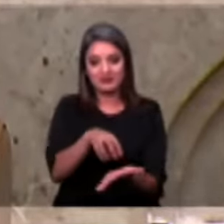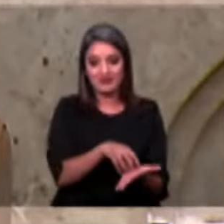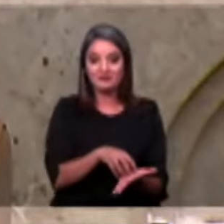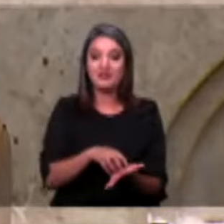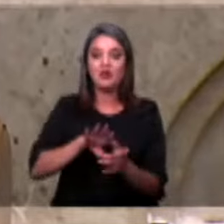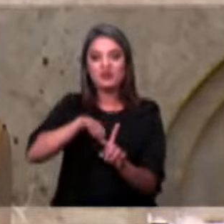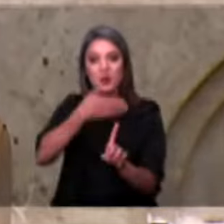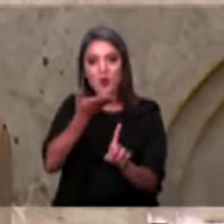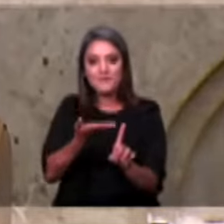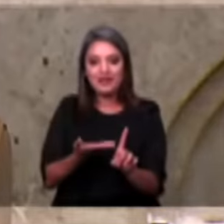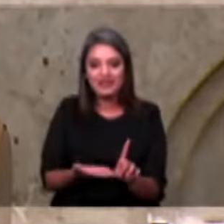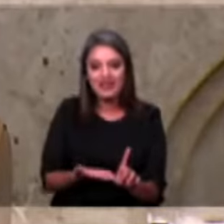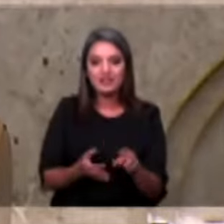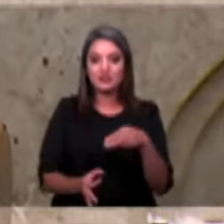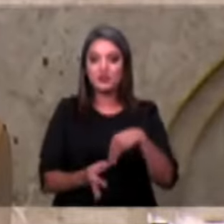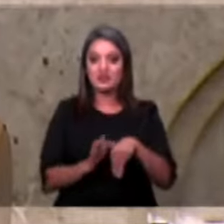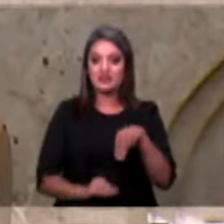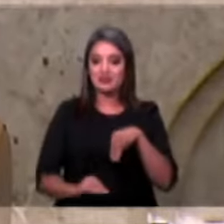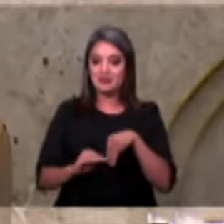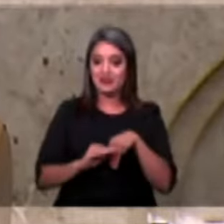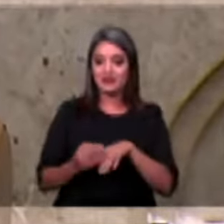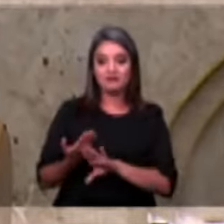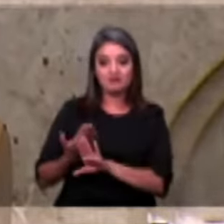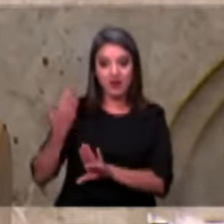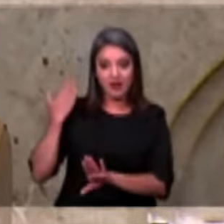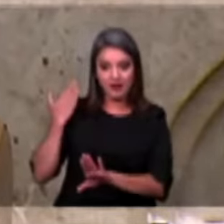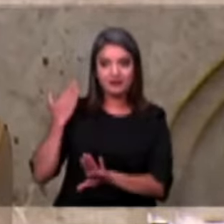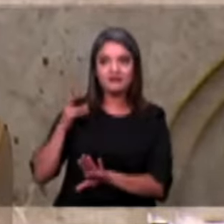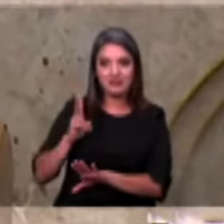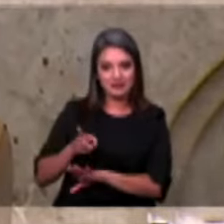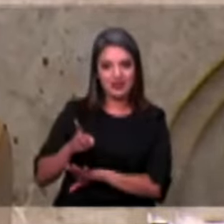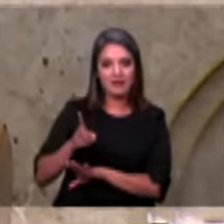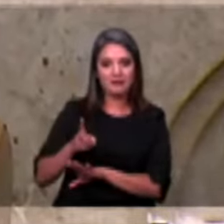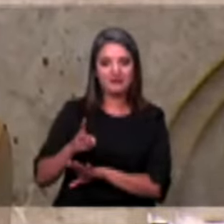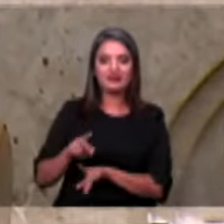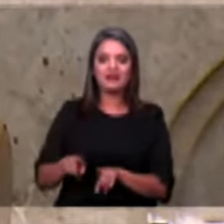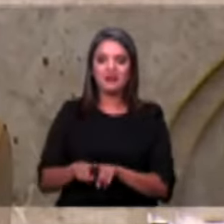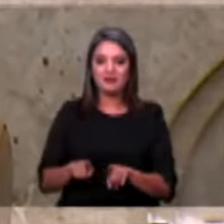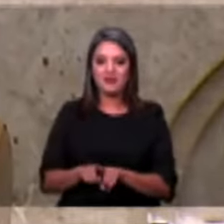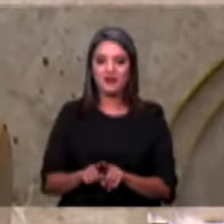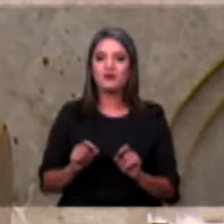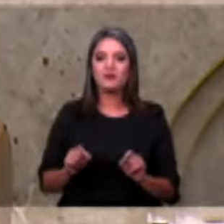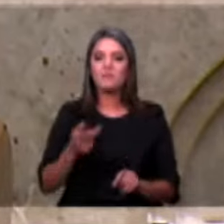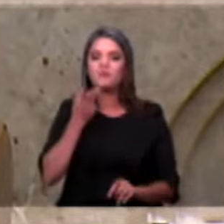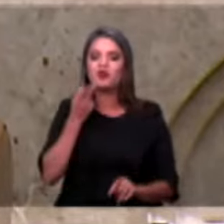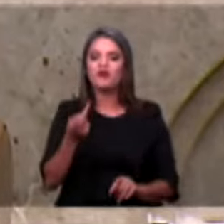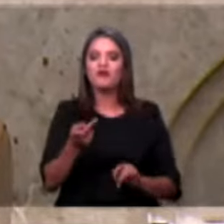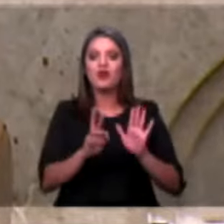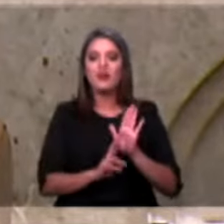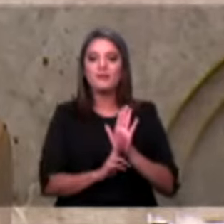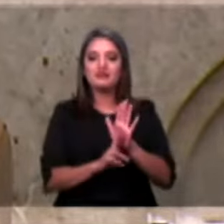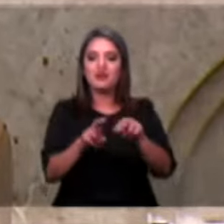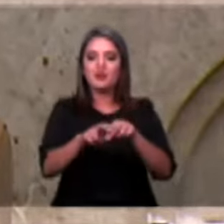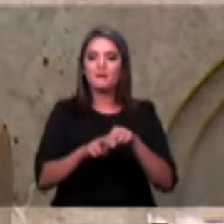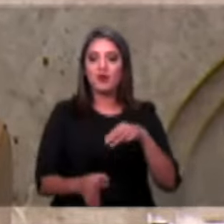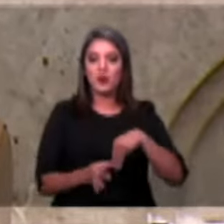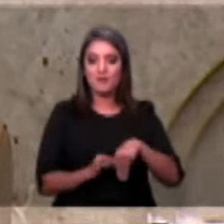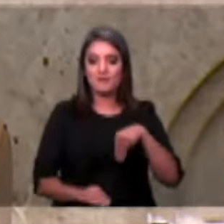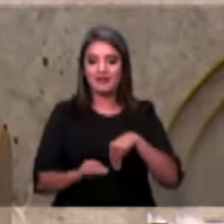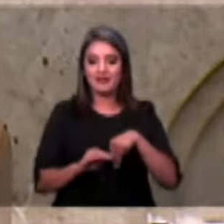Homenageio os ministros de sempre, os ministros de ontem, e o faço nas pessoas do querido